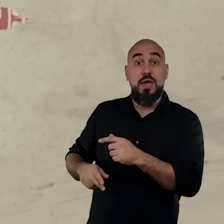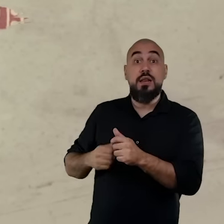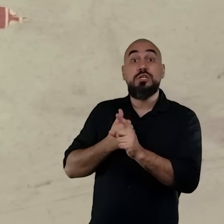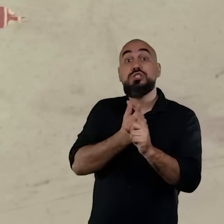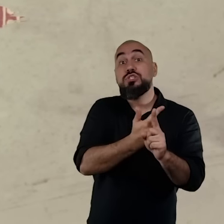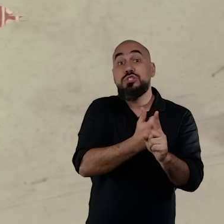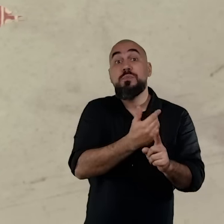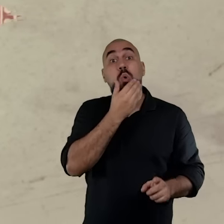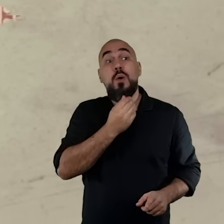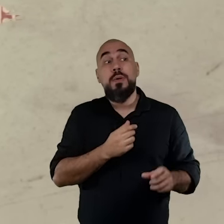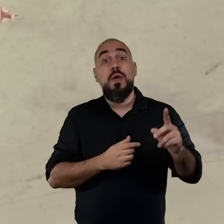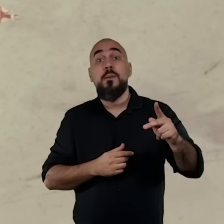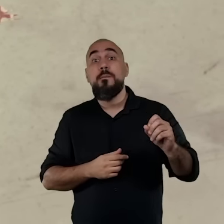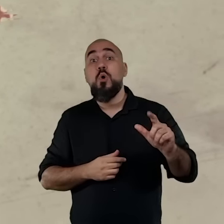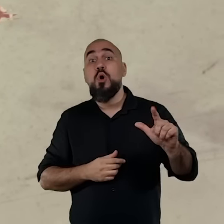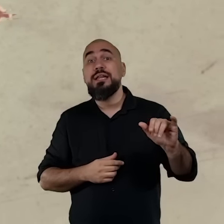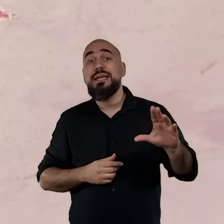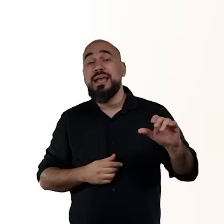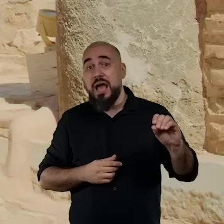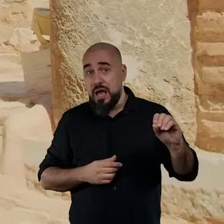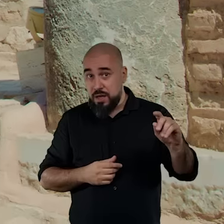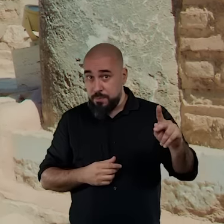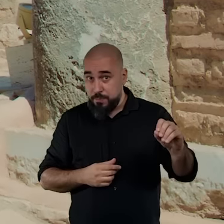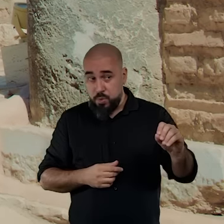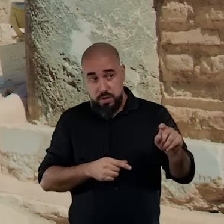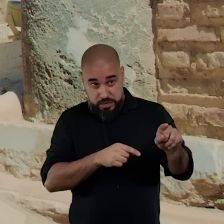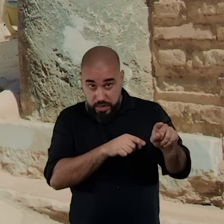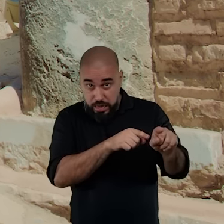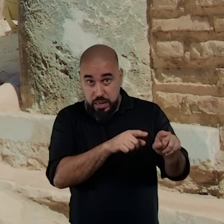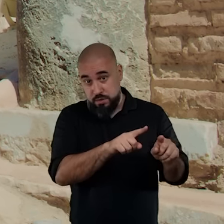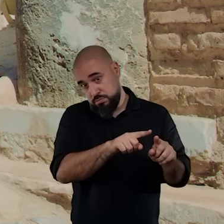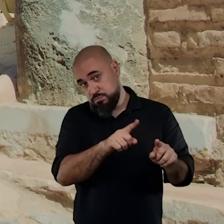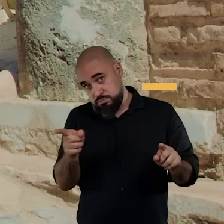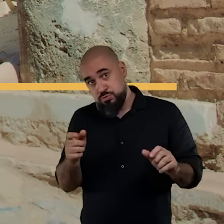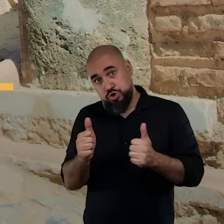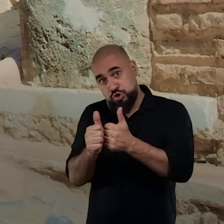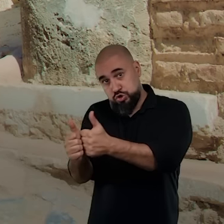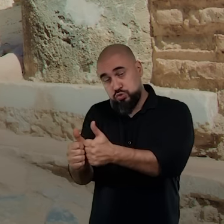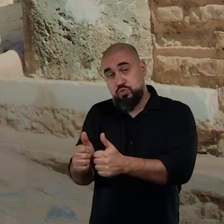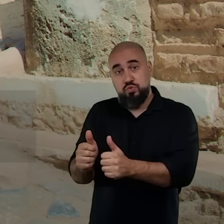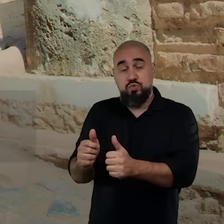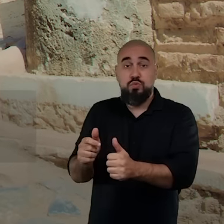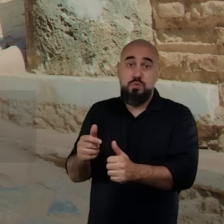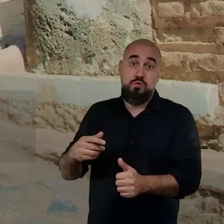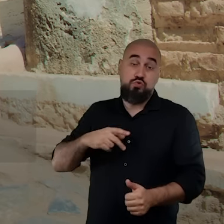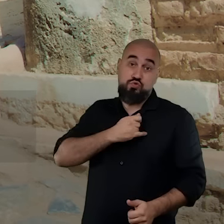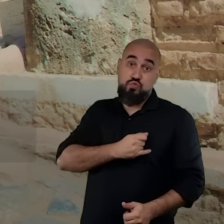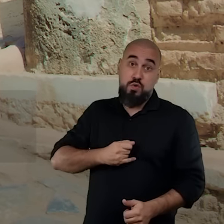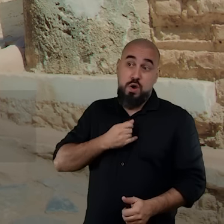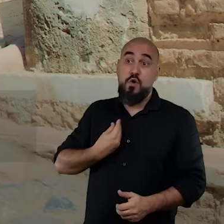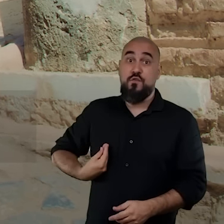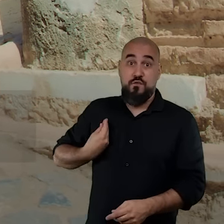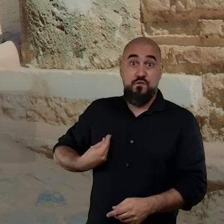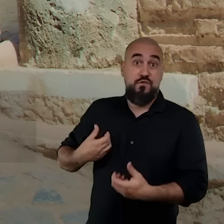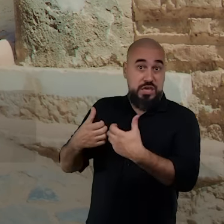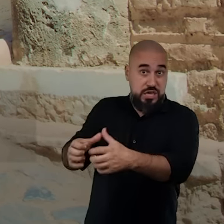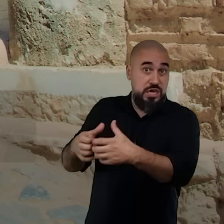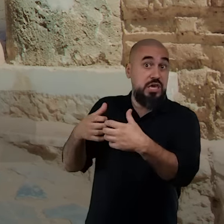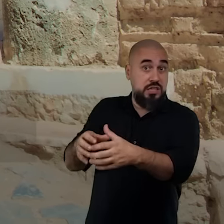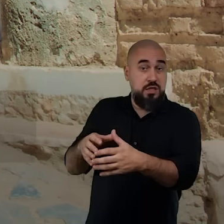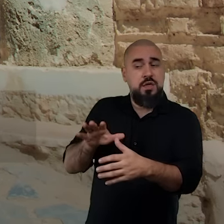de Policarpo, que foi discípulo de João. Policarpo e Papias são dois homens que conviveram com o apóstolo João e